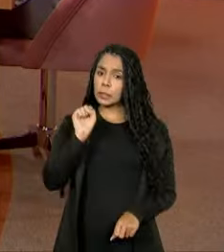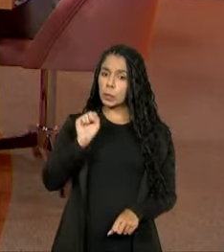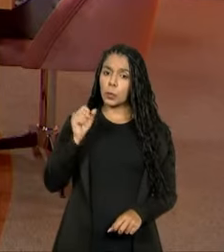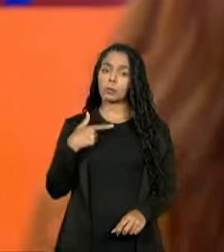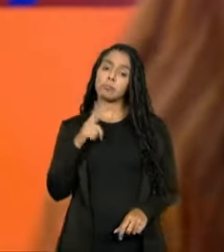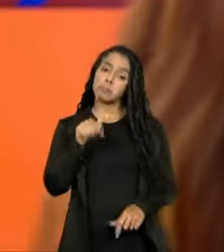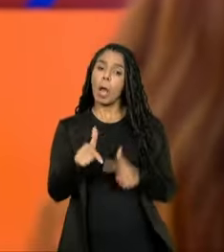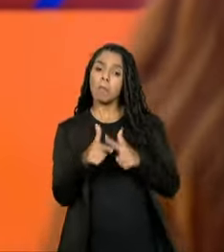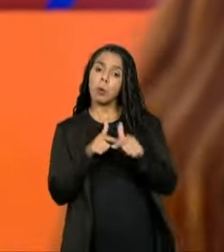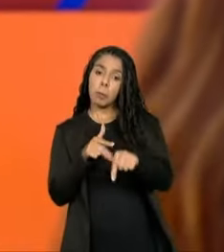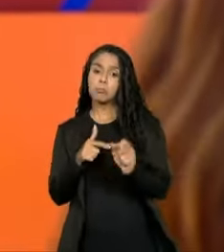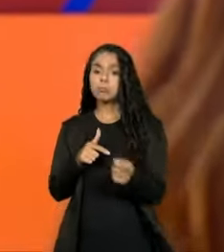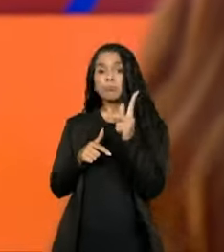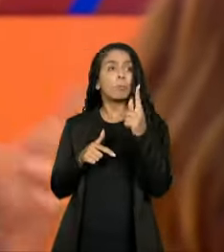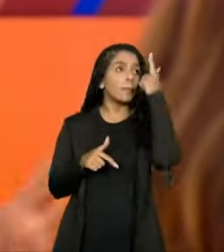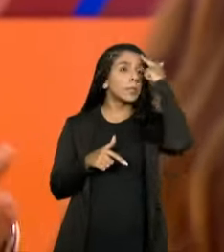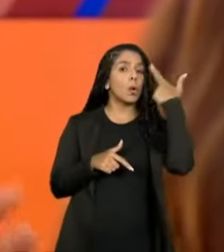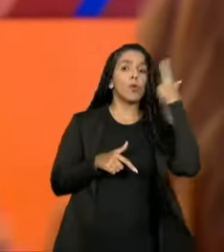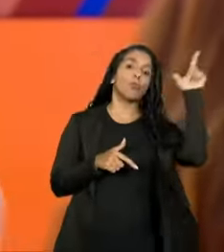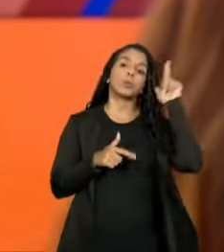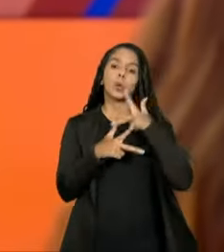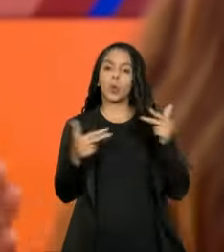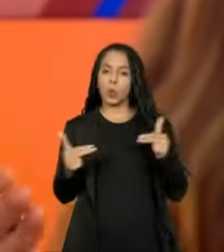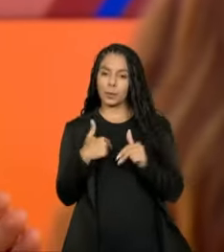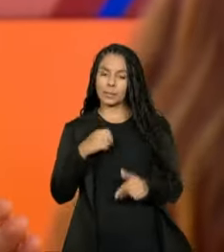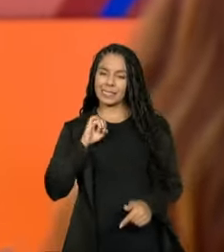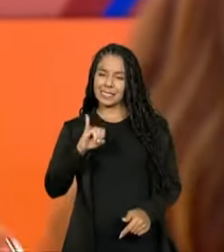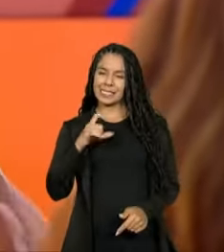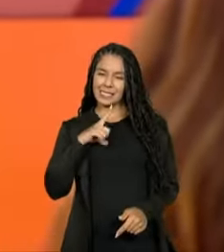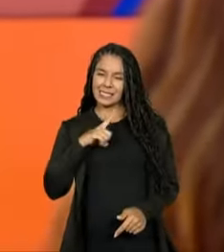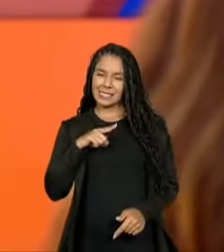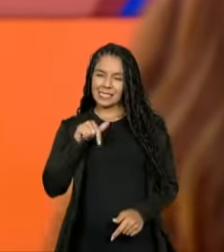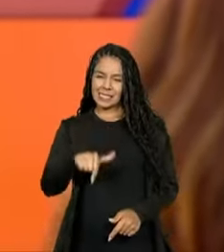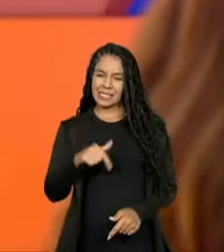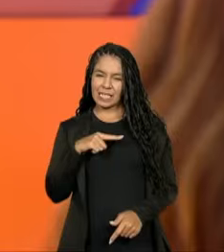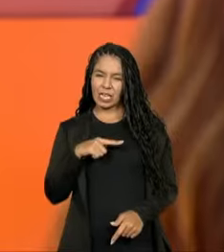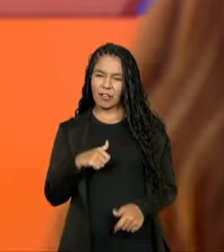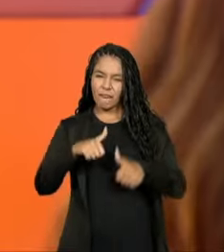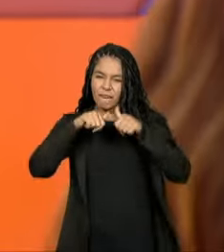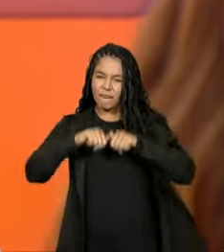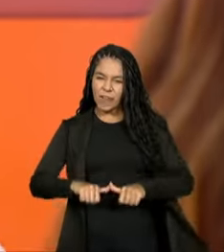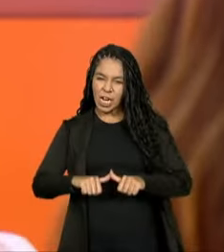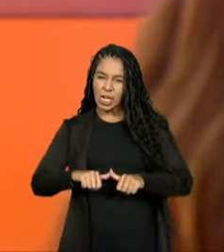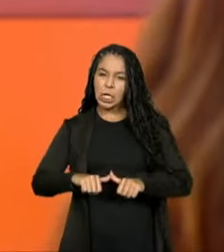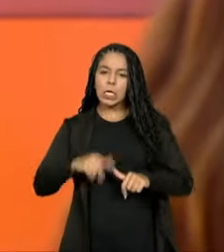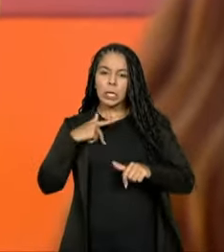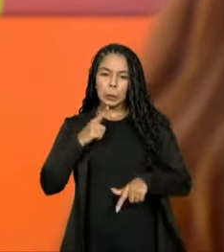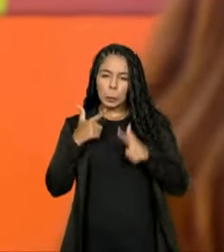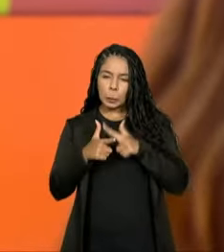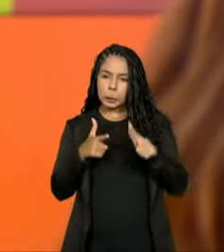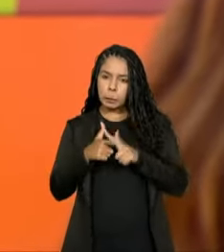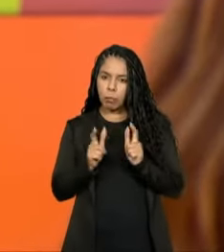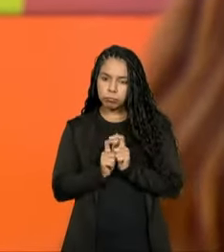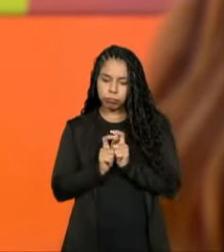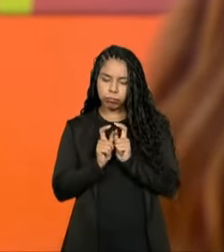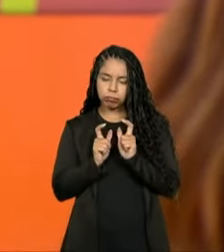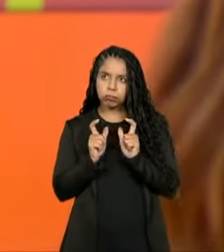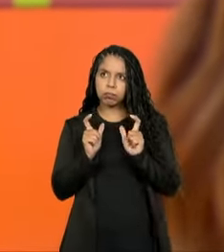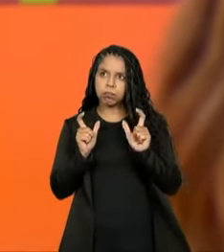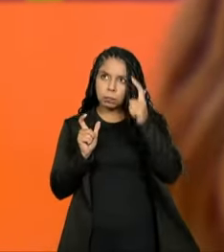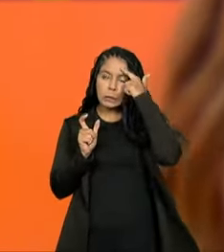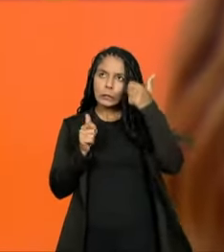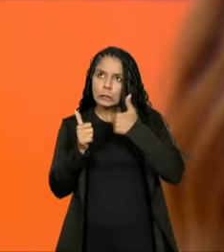tá problema, pronto, eu vou pensar em outra coisa. Se você fica em cima daquele, senta em cima do teu problema, ele cresce. Se